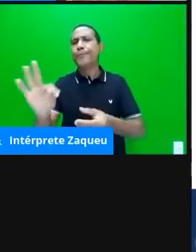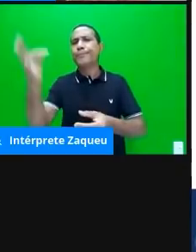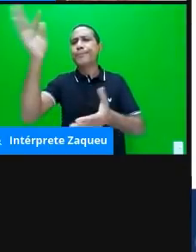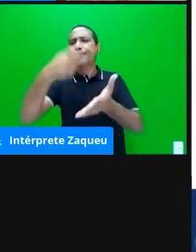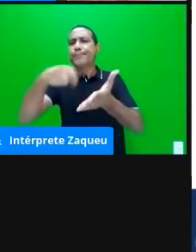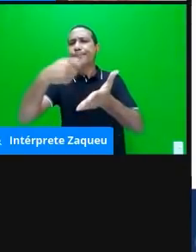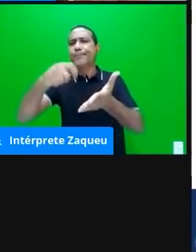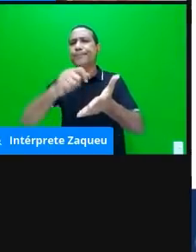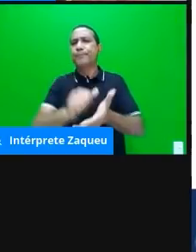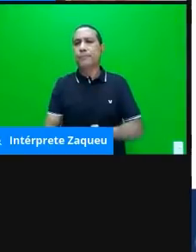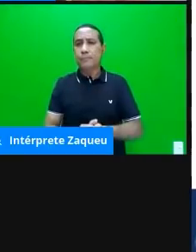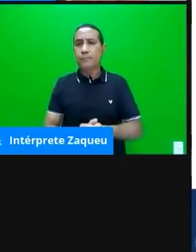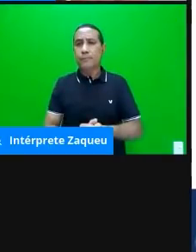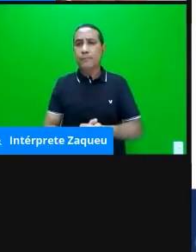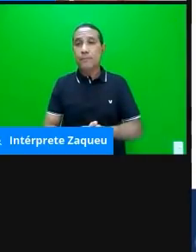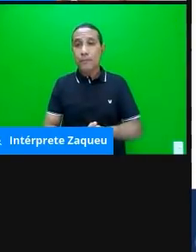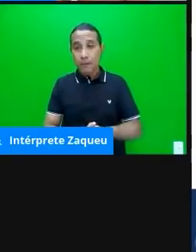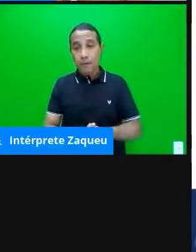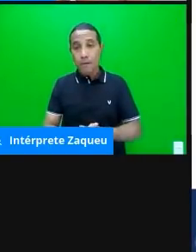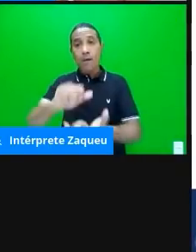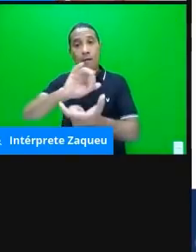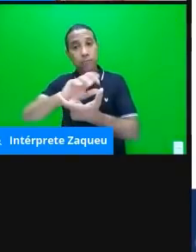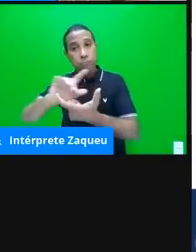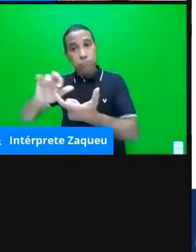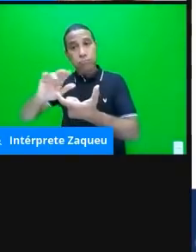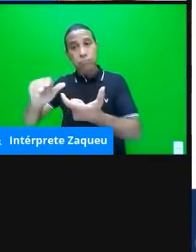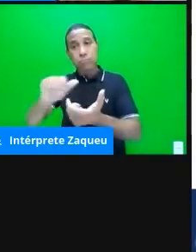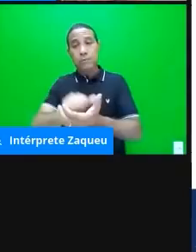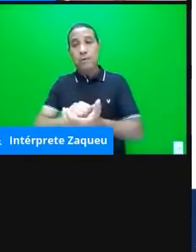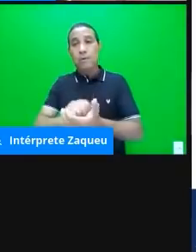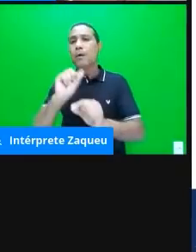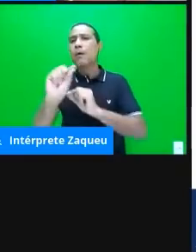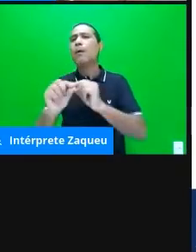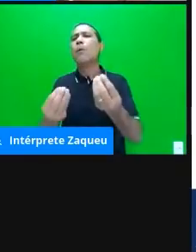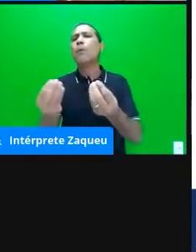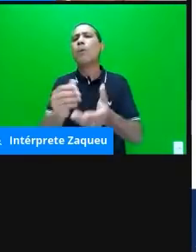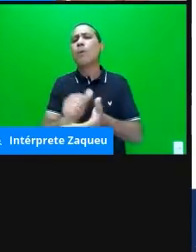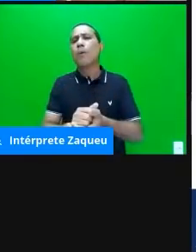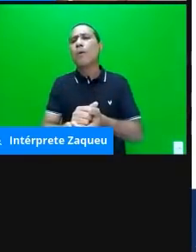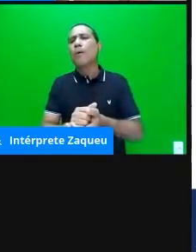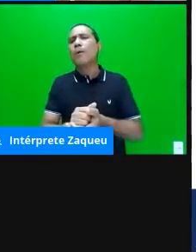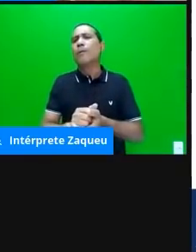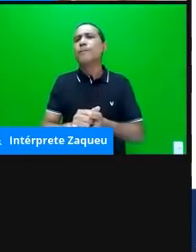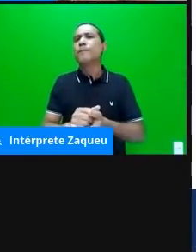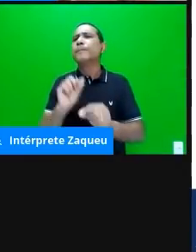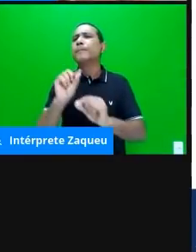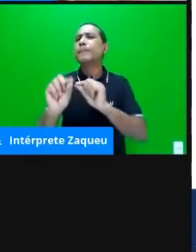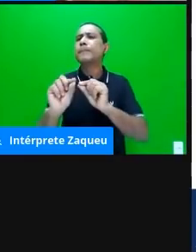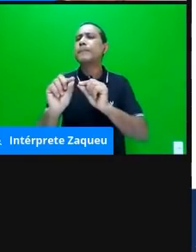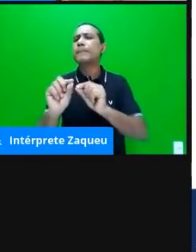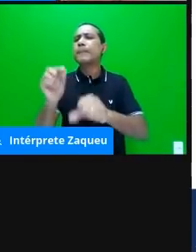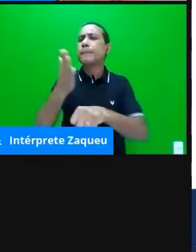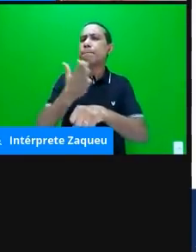O letramento, ele está imergido em uma variedade de práticas